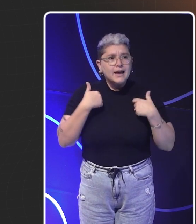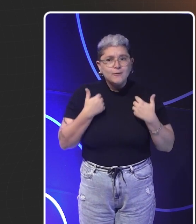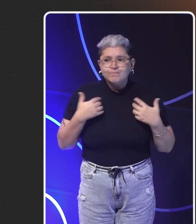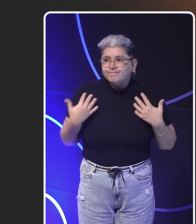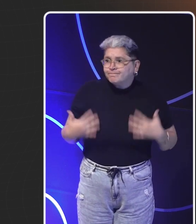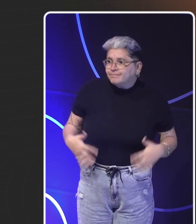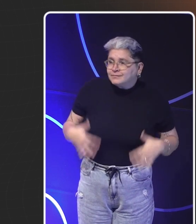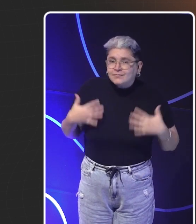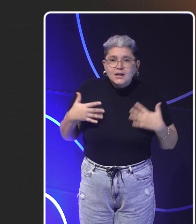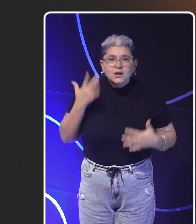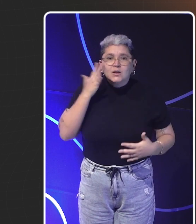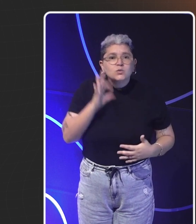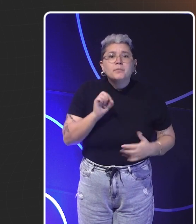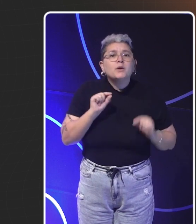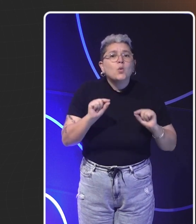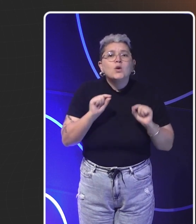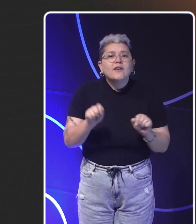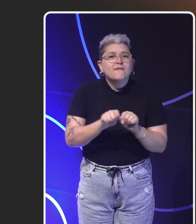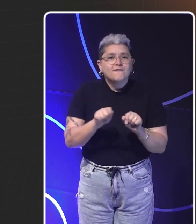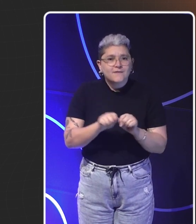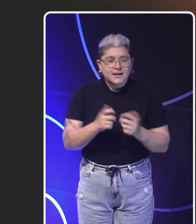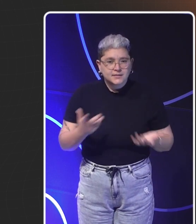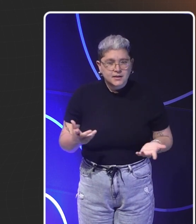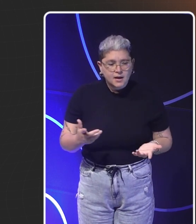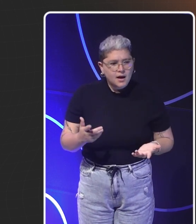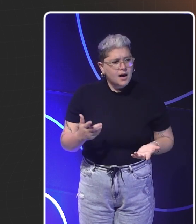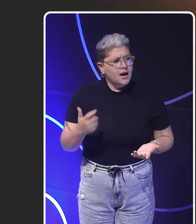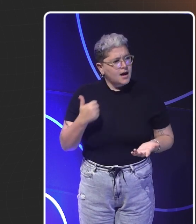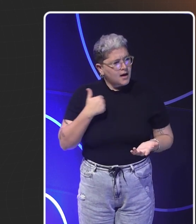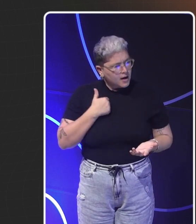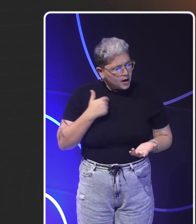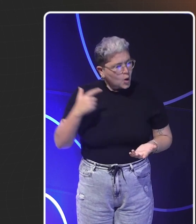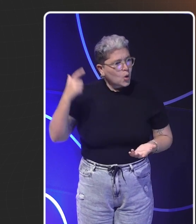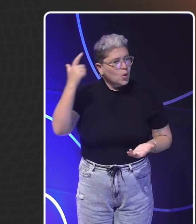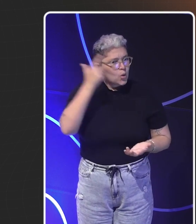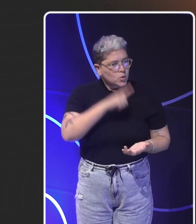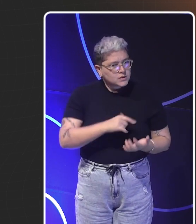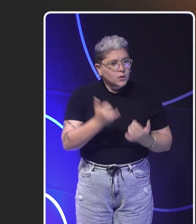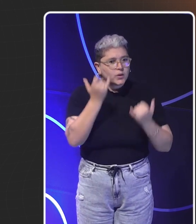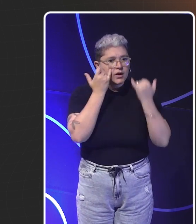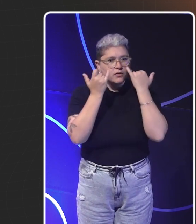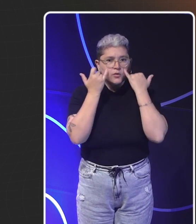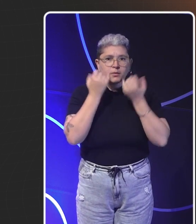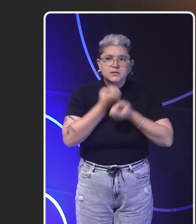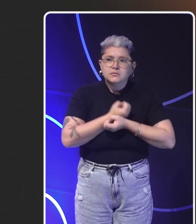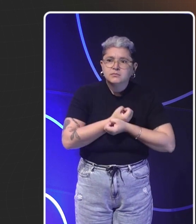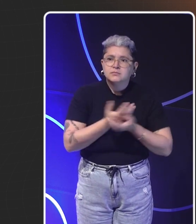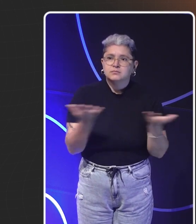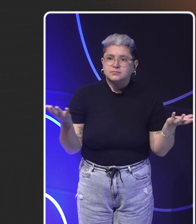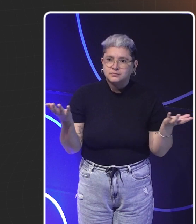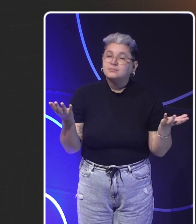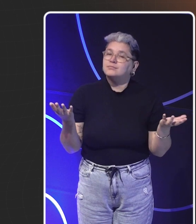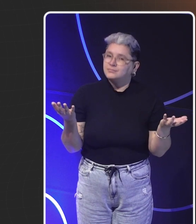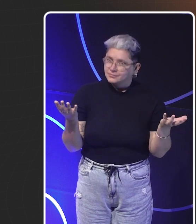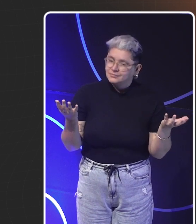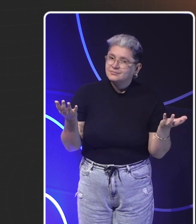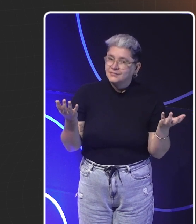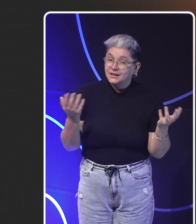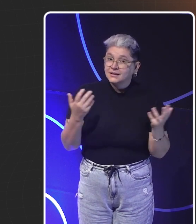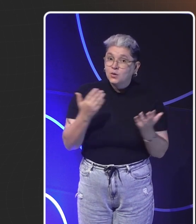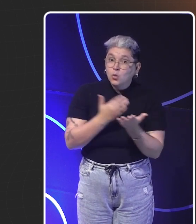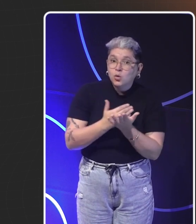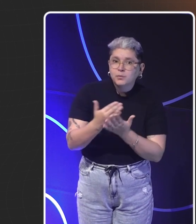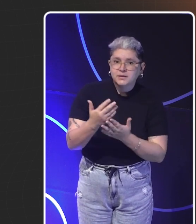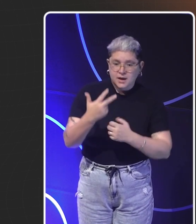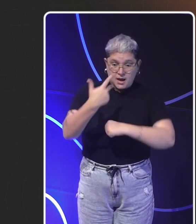fazer, descobri que eu também conseguia passar informação para as pessoas de forma cômica. Então comecei a gravar alguns